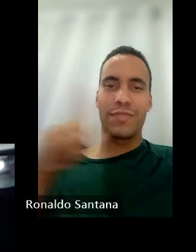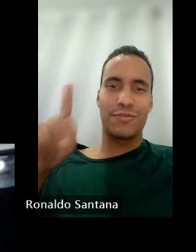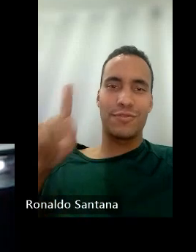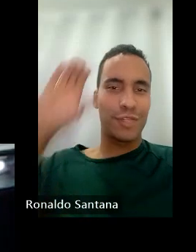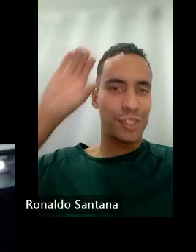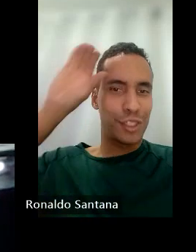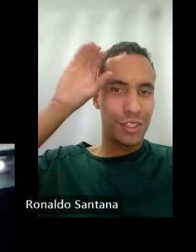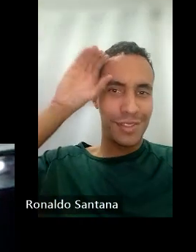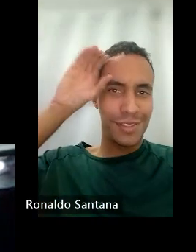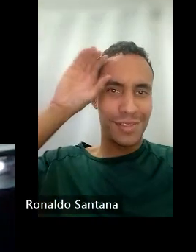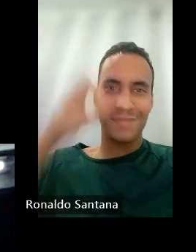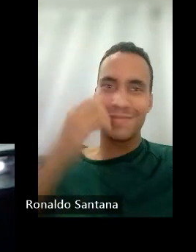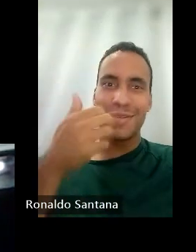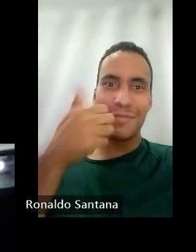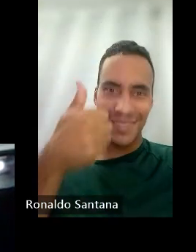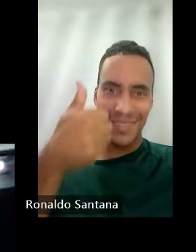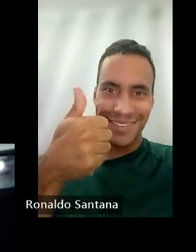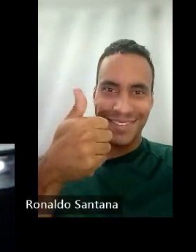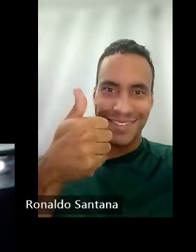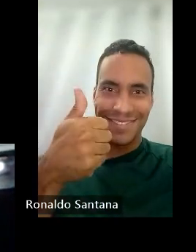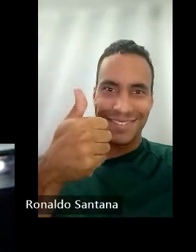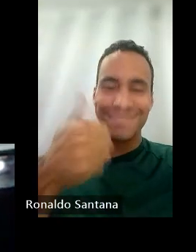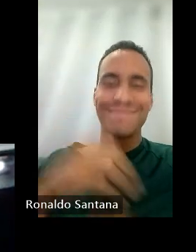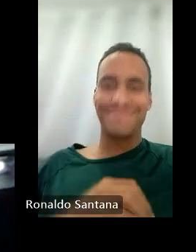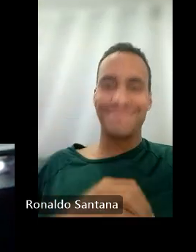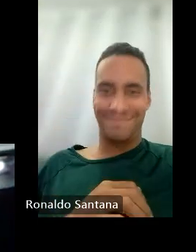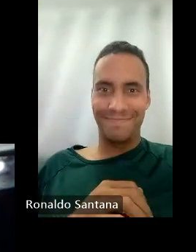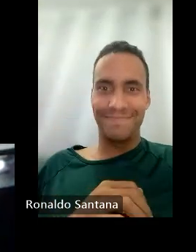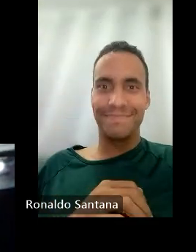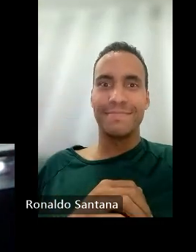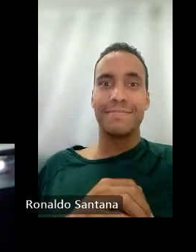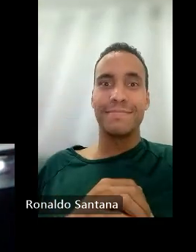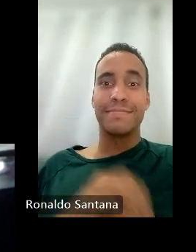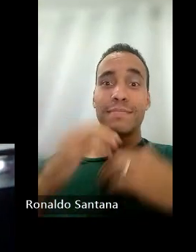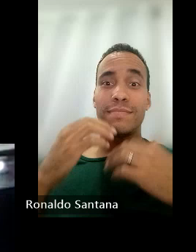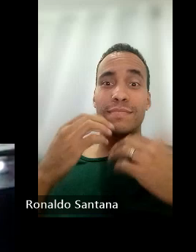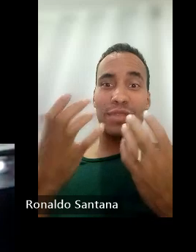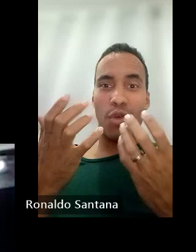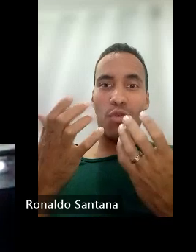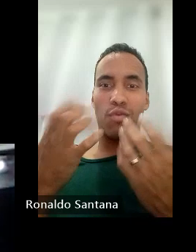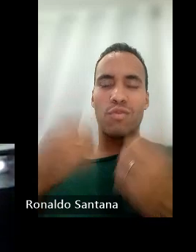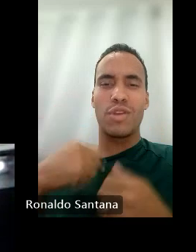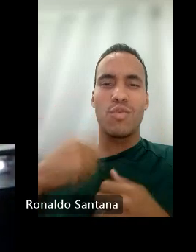noite. Tudo bom, professora Cristina? Bem.